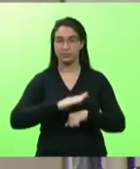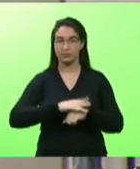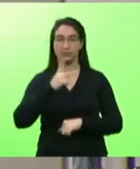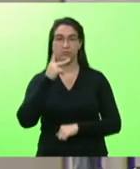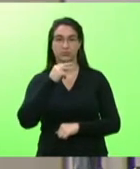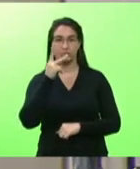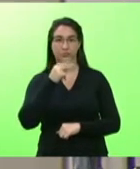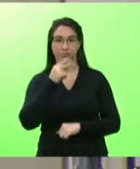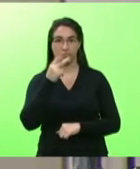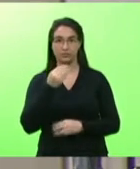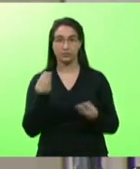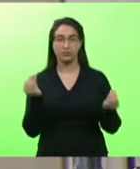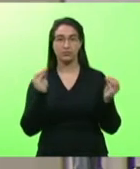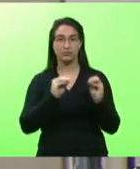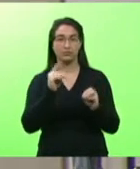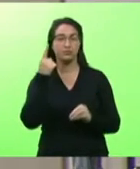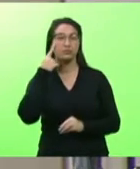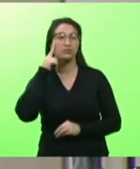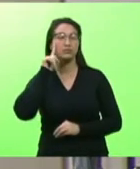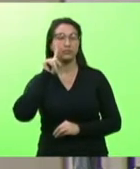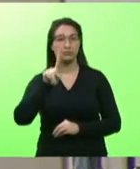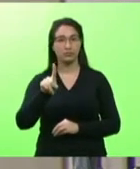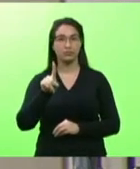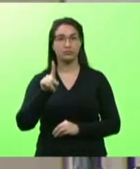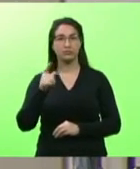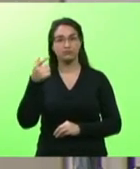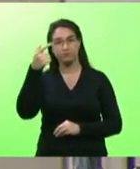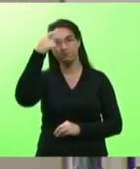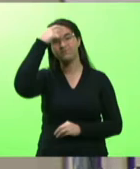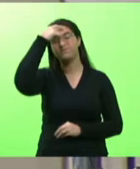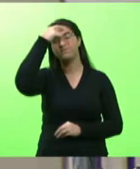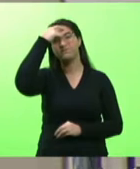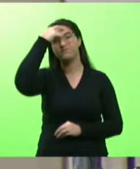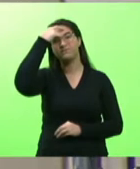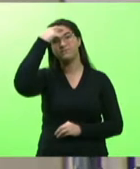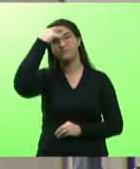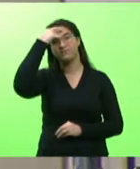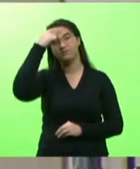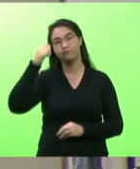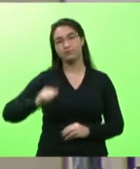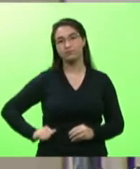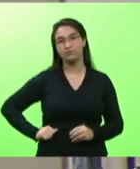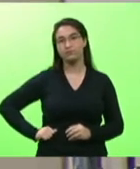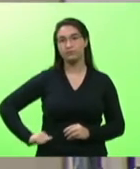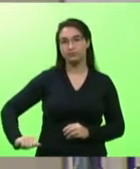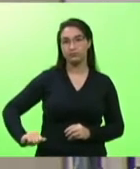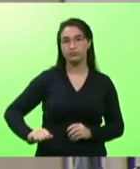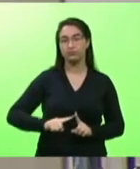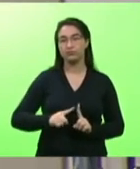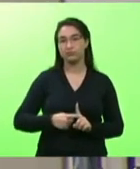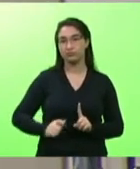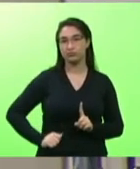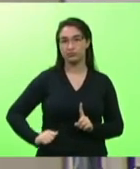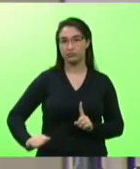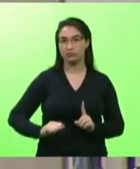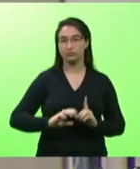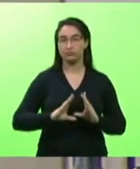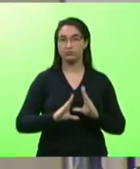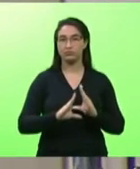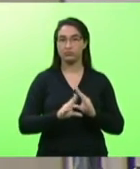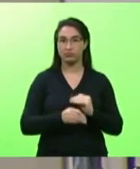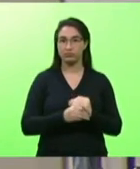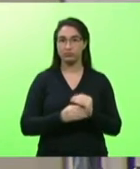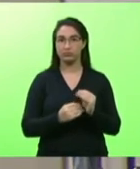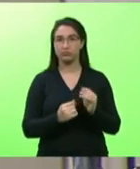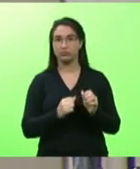institui o dia de conscientização contra a prática do aborto no Estado de Santa Catarina com emenda substitutiva global e